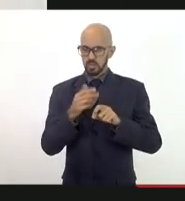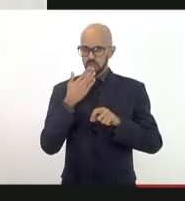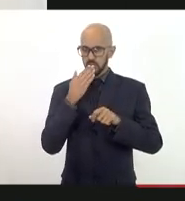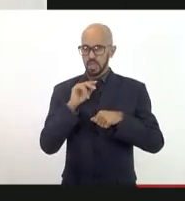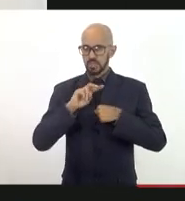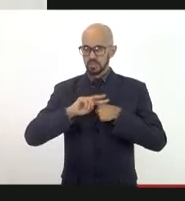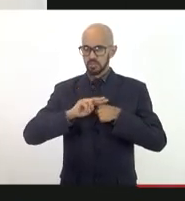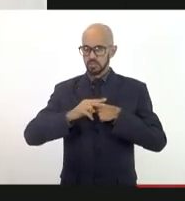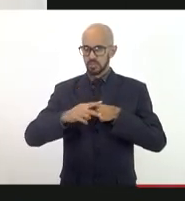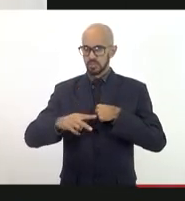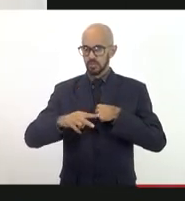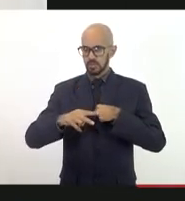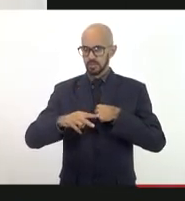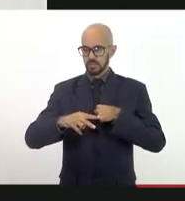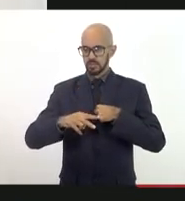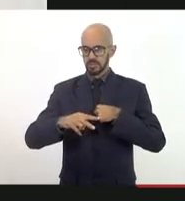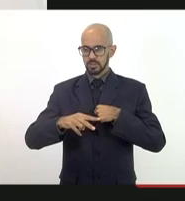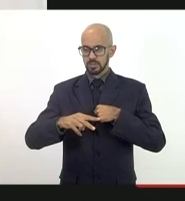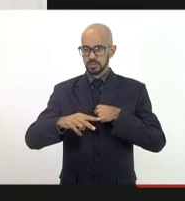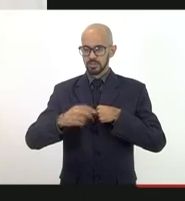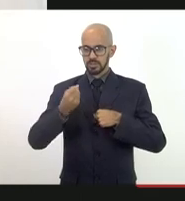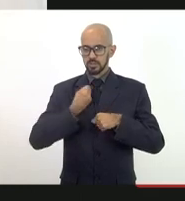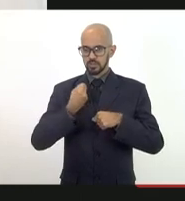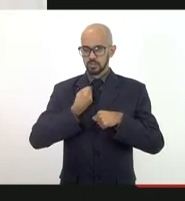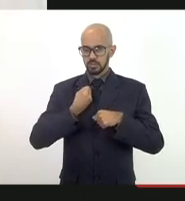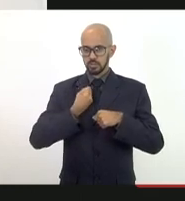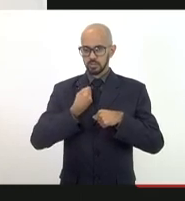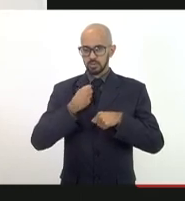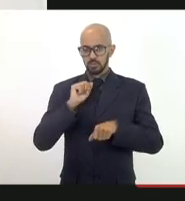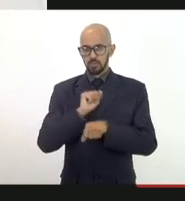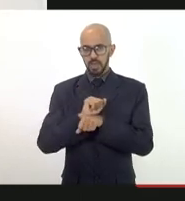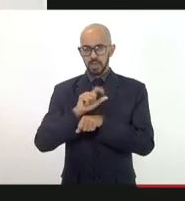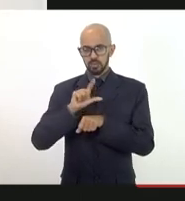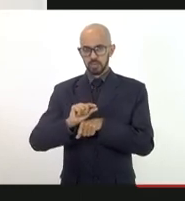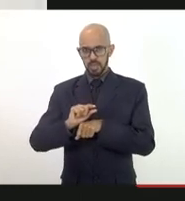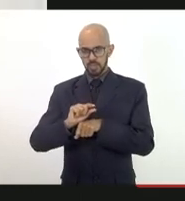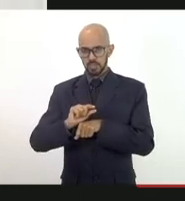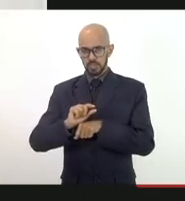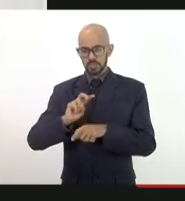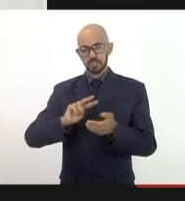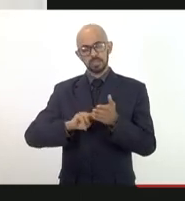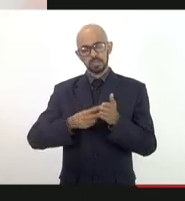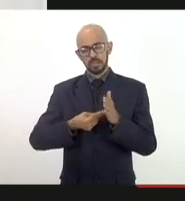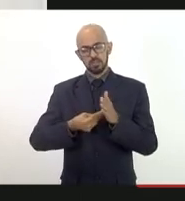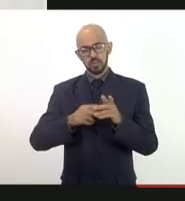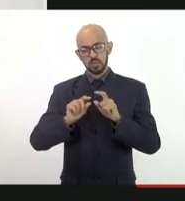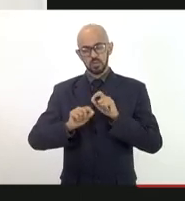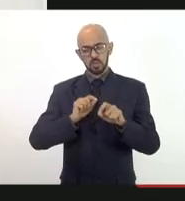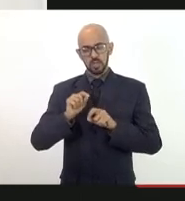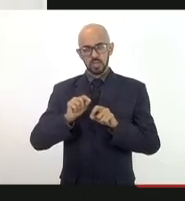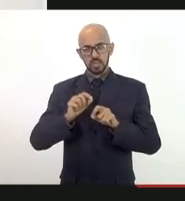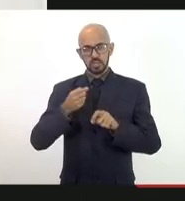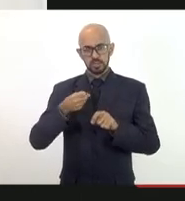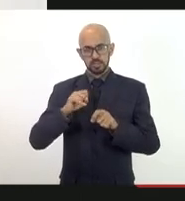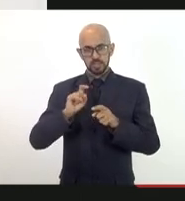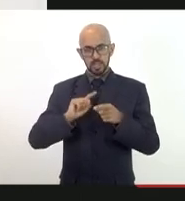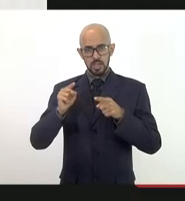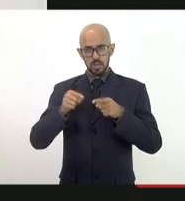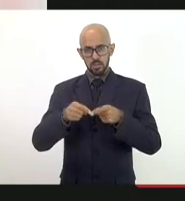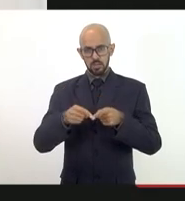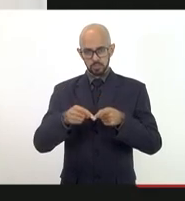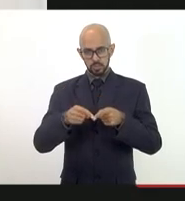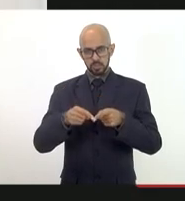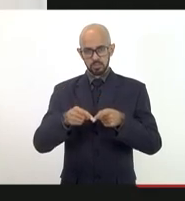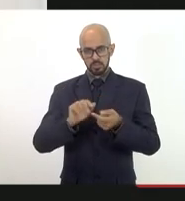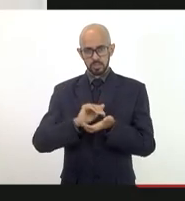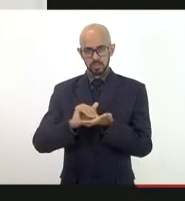desses números terem deixado de cair tem para o estado do Rio de Janeiro nesse momento. Então, se a missão da Secretaria de Saúde, né, tanto em nível